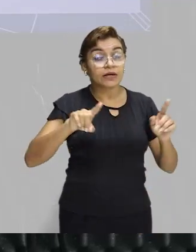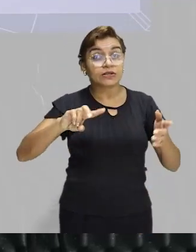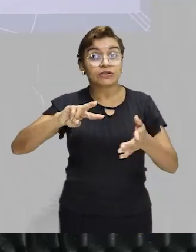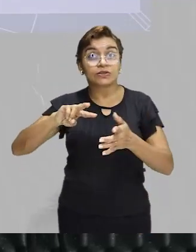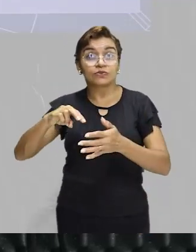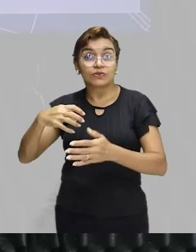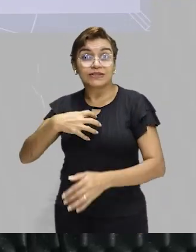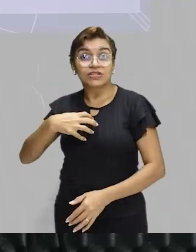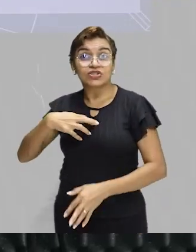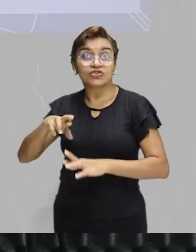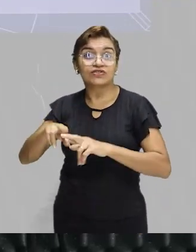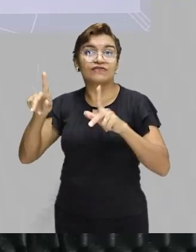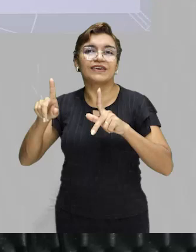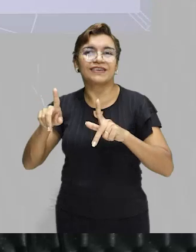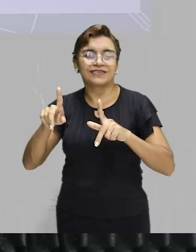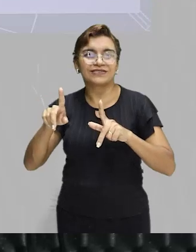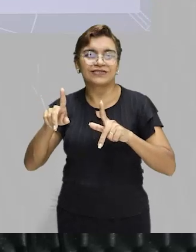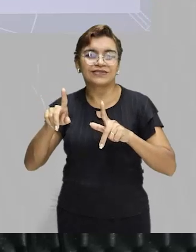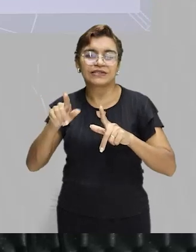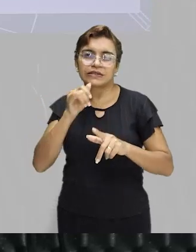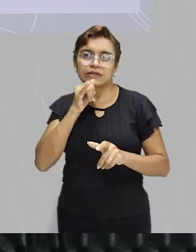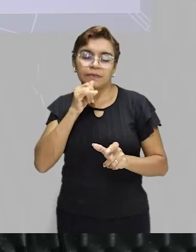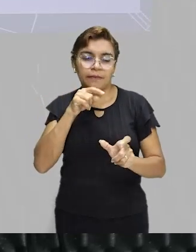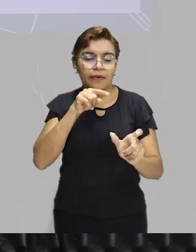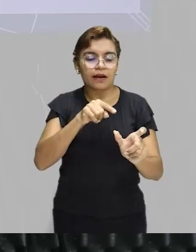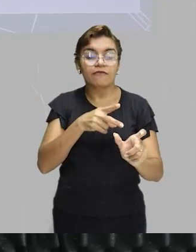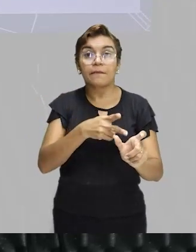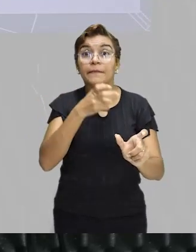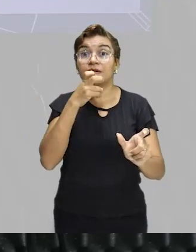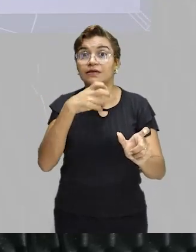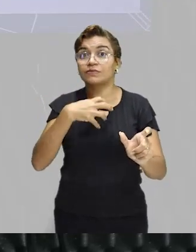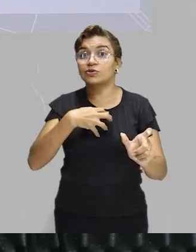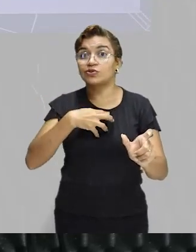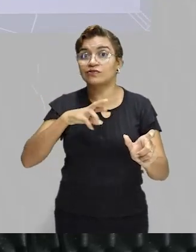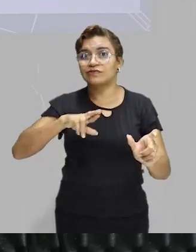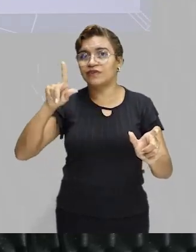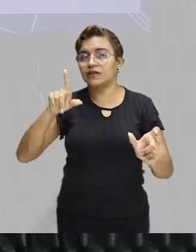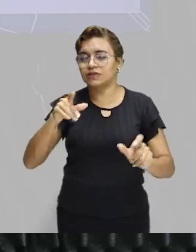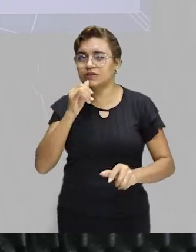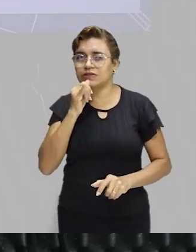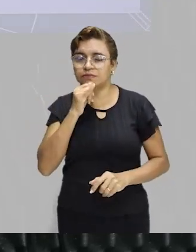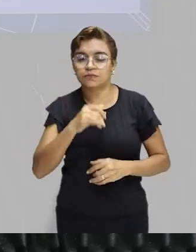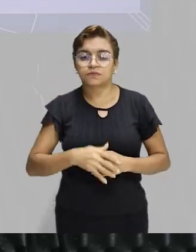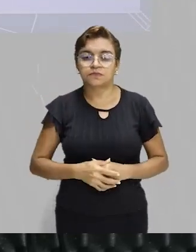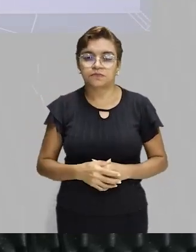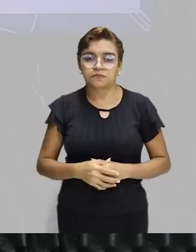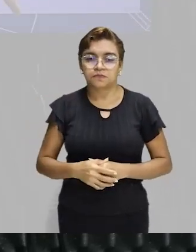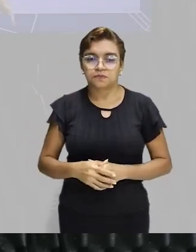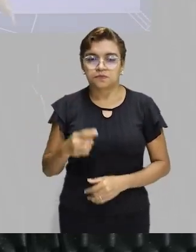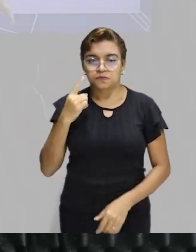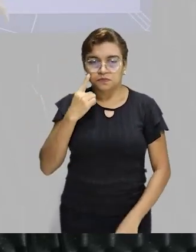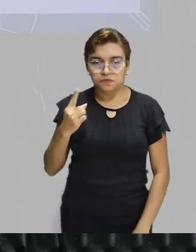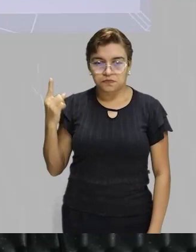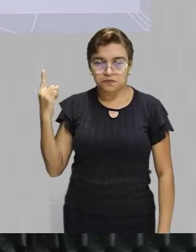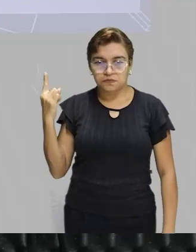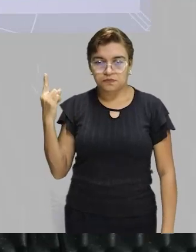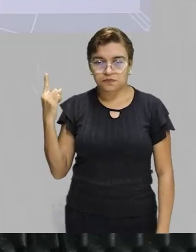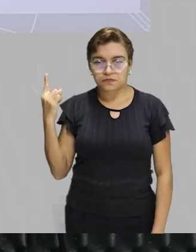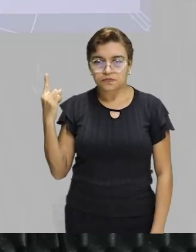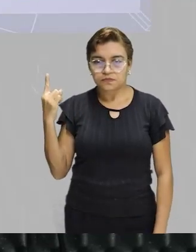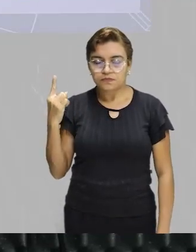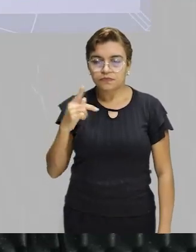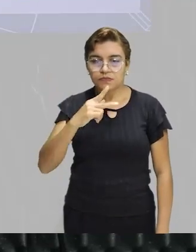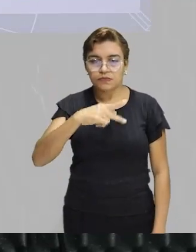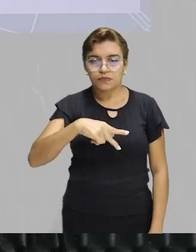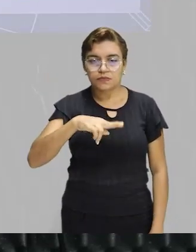Ela oferece um sentido diferente e, por isso, ela te engana. Então, por exemplo, push e pull.